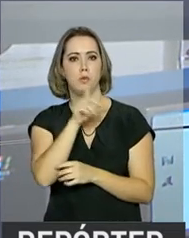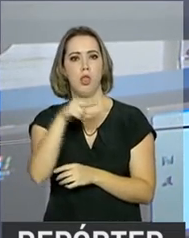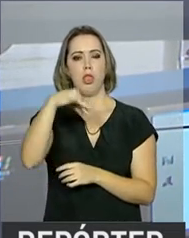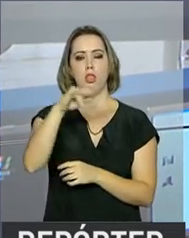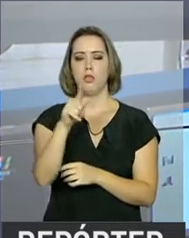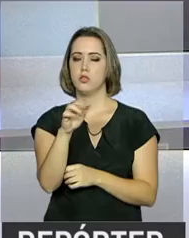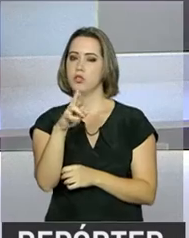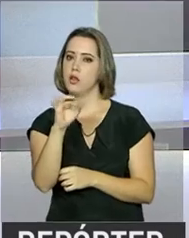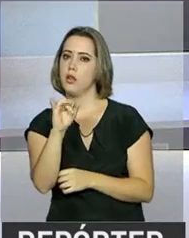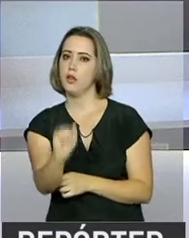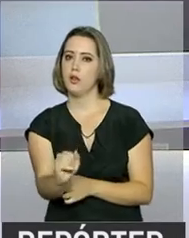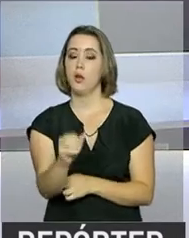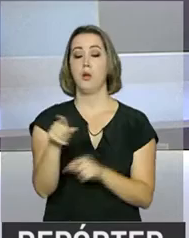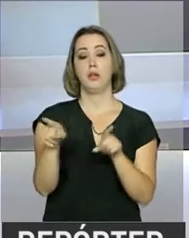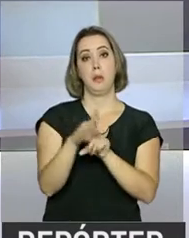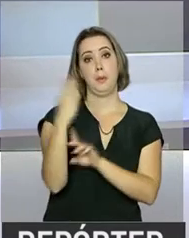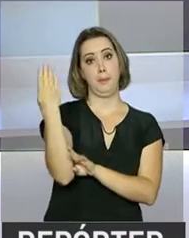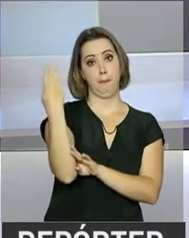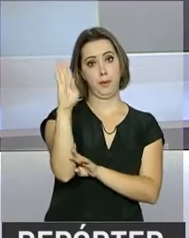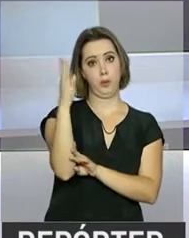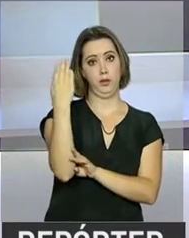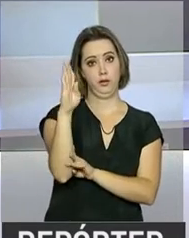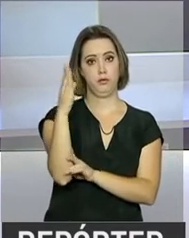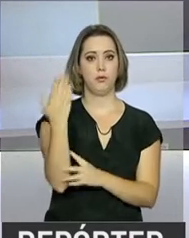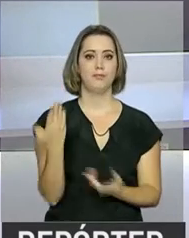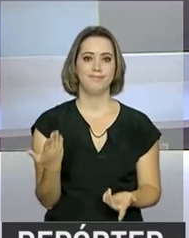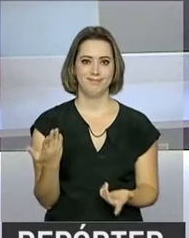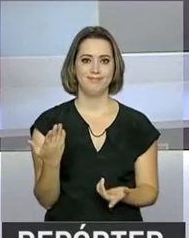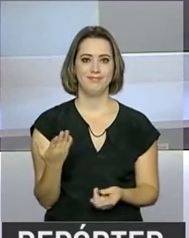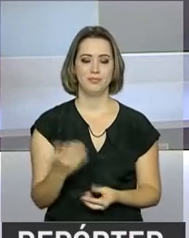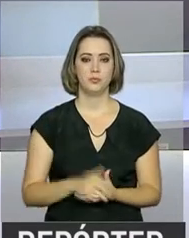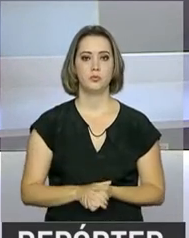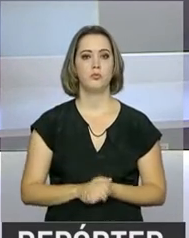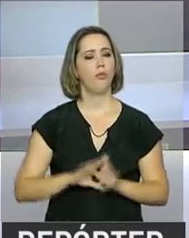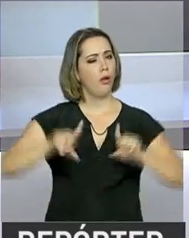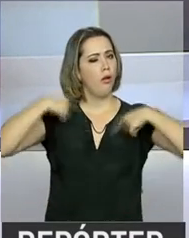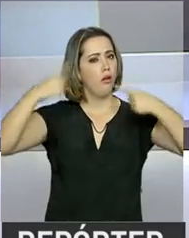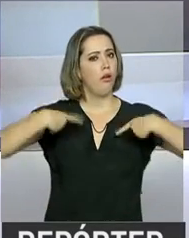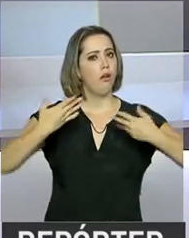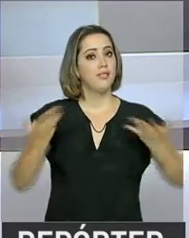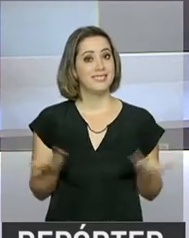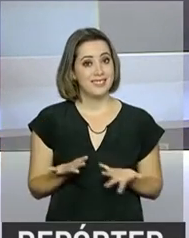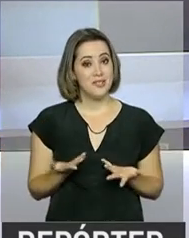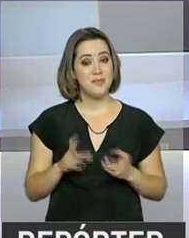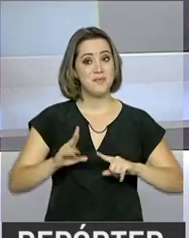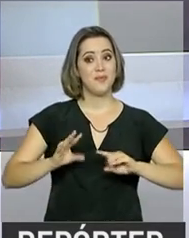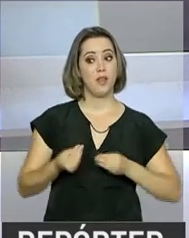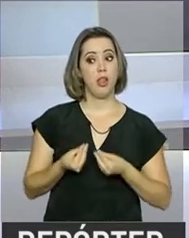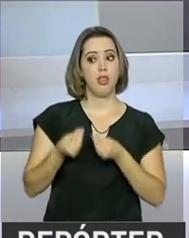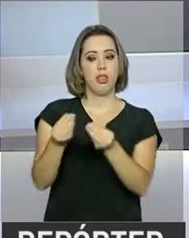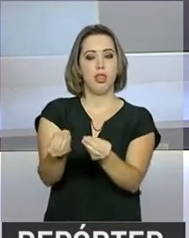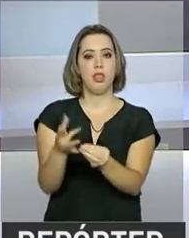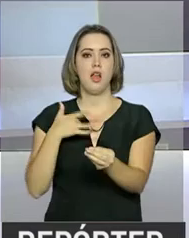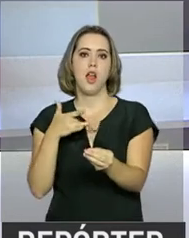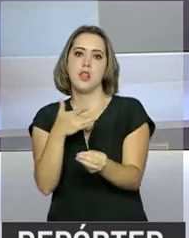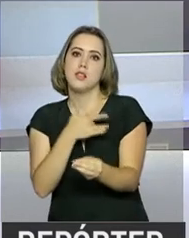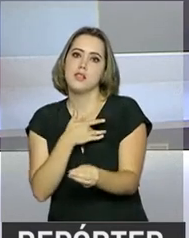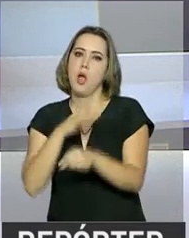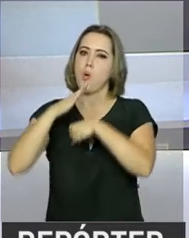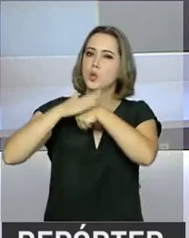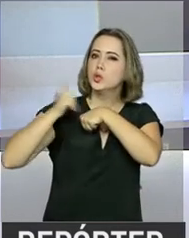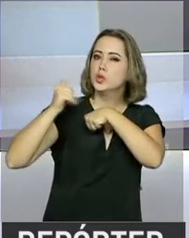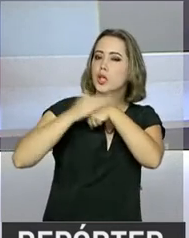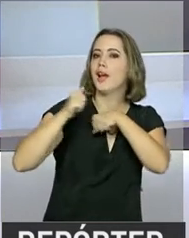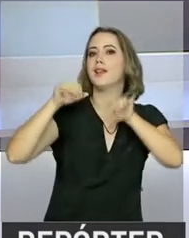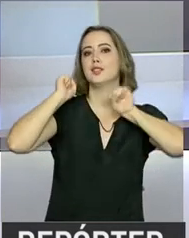bolívia garantir saúde educação e carinho também para as crianças que vivem em abrigos o ministério